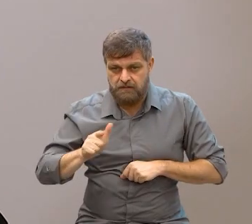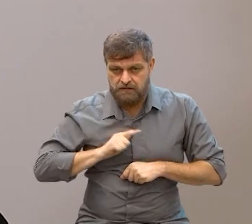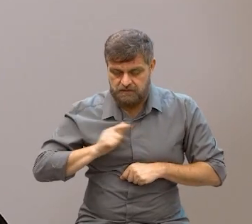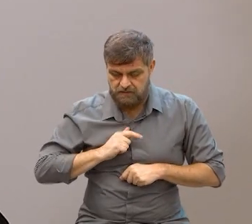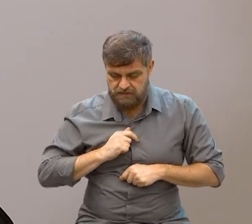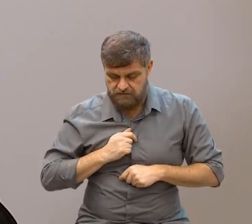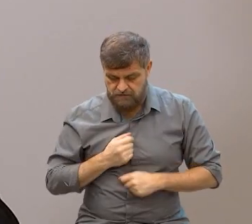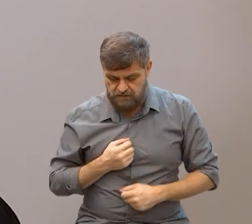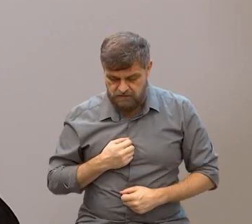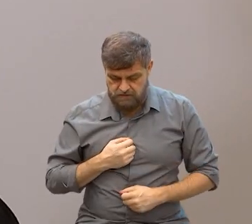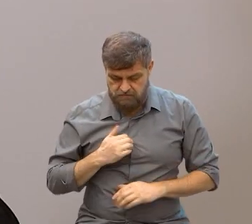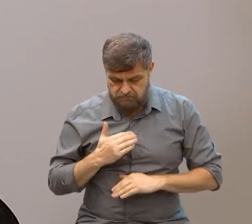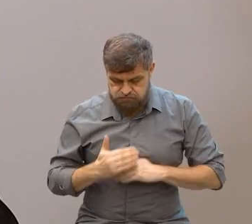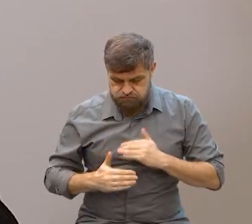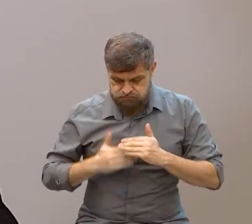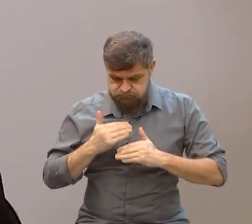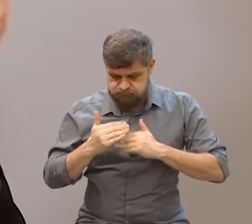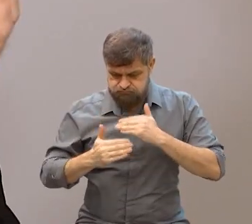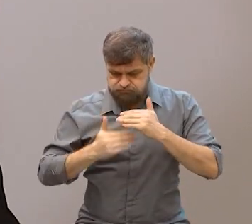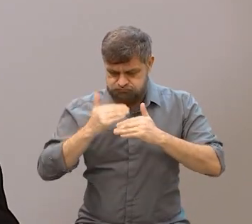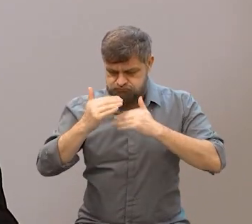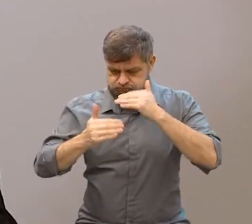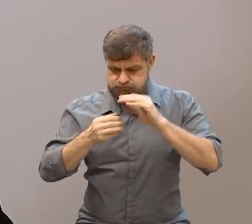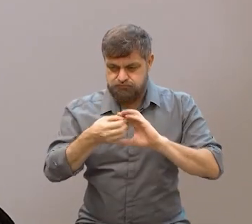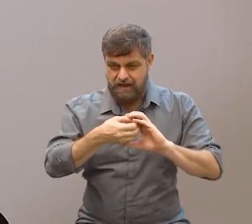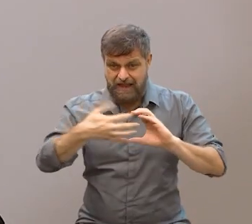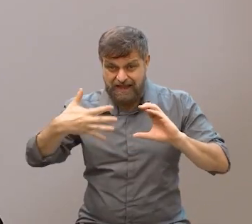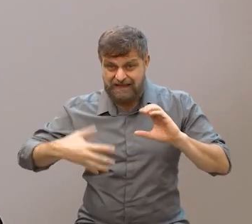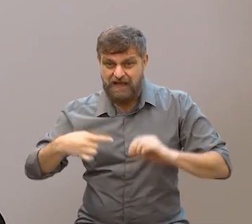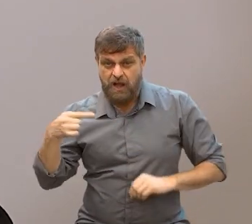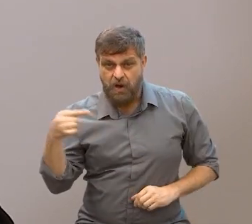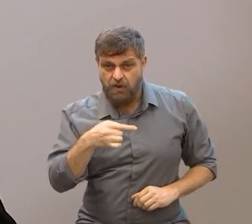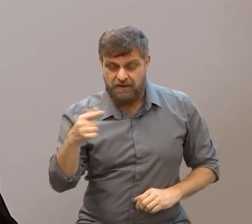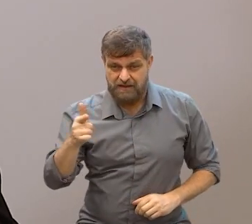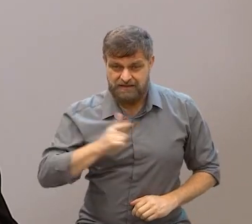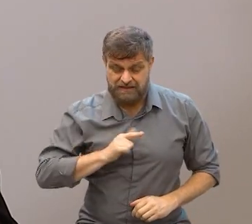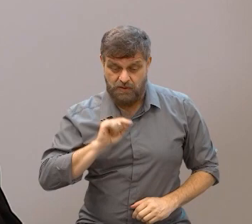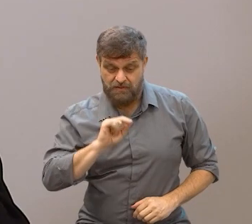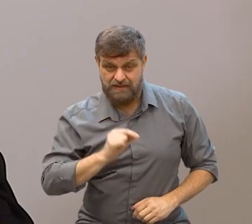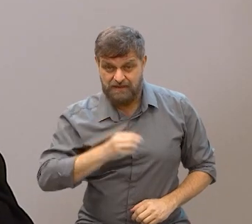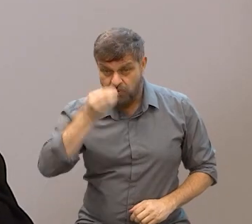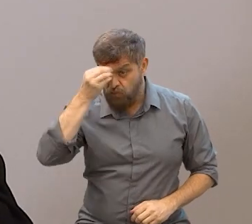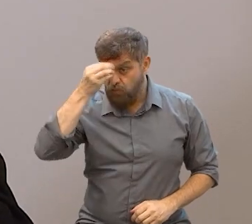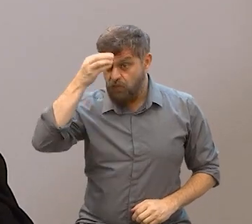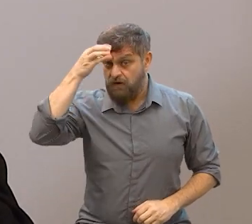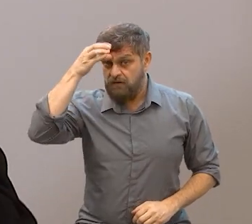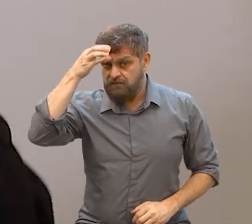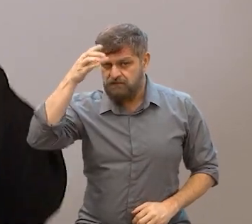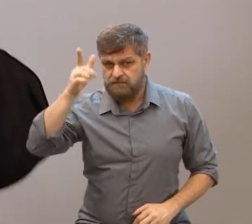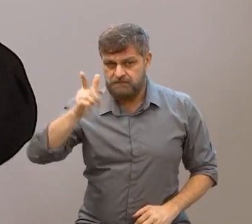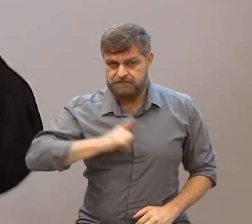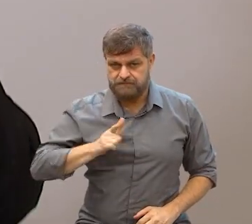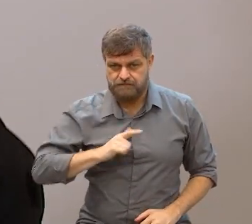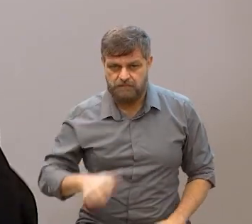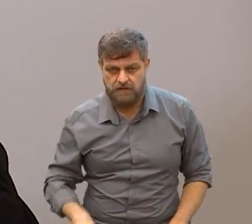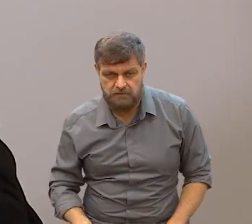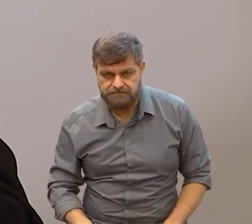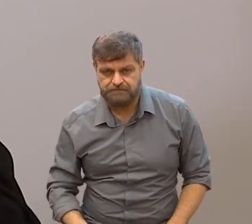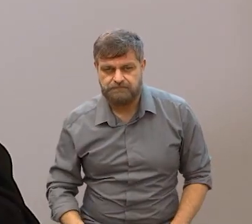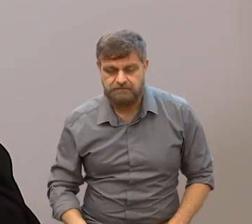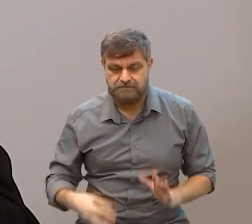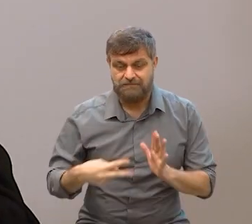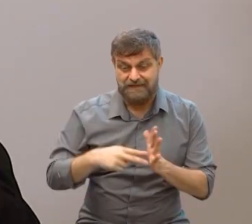uma rede. Ele vai somando, né? Isso, e a grande característica é ele ser assêntrico. Então assim, ele é cheio de nós. E esses nós vão